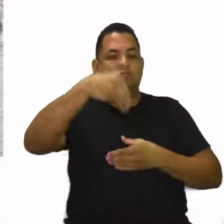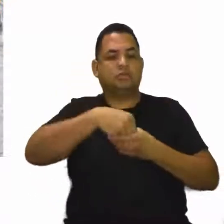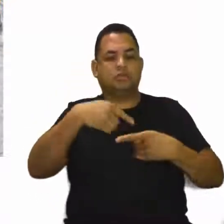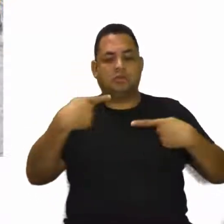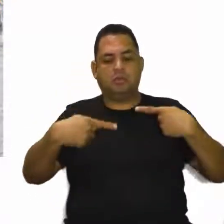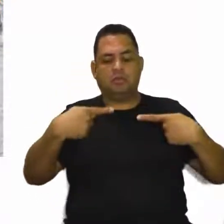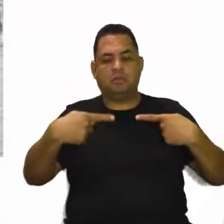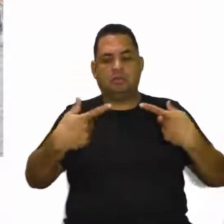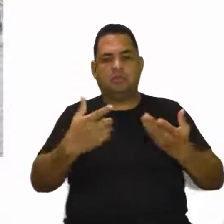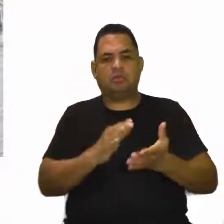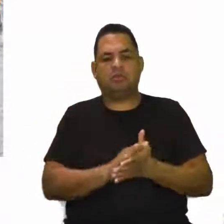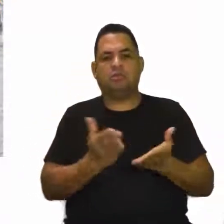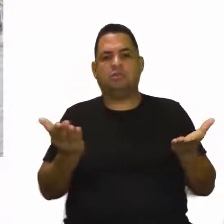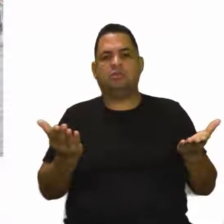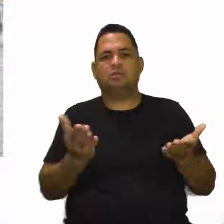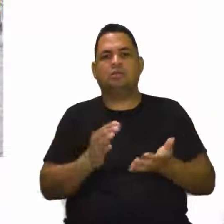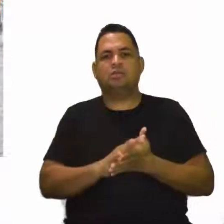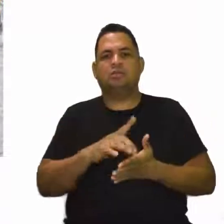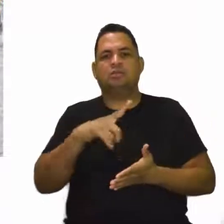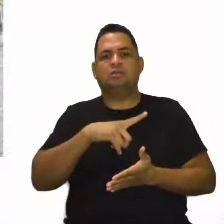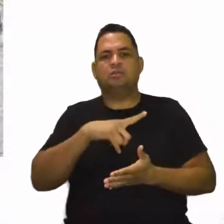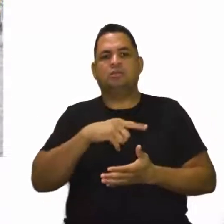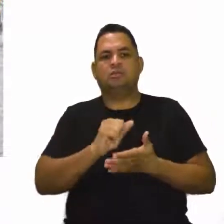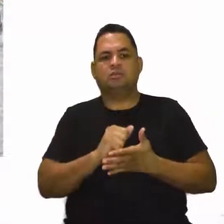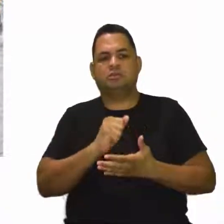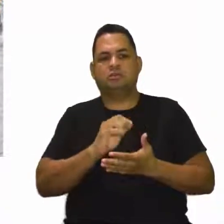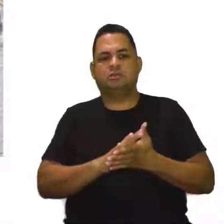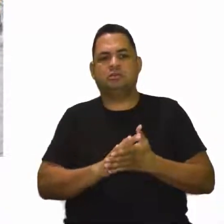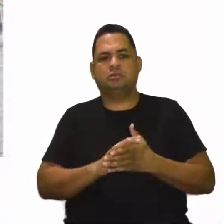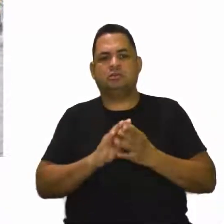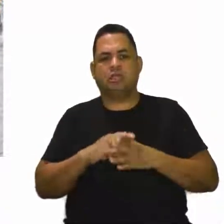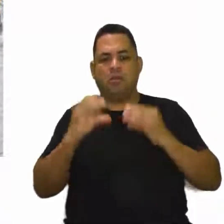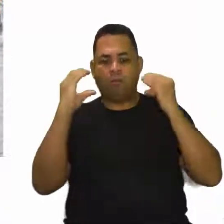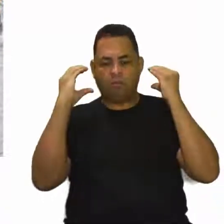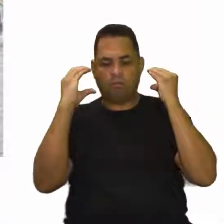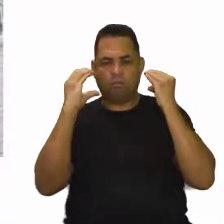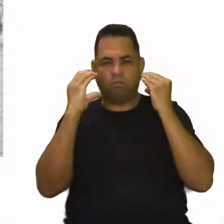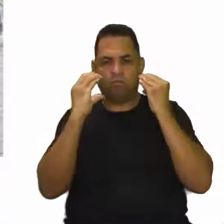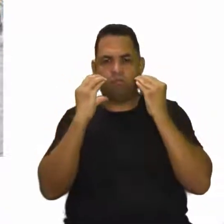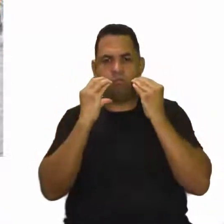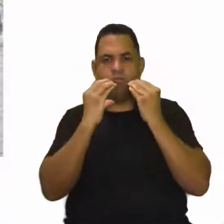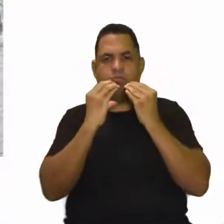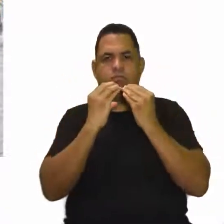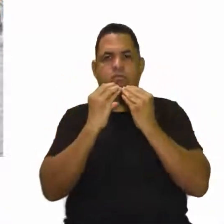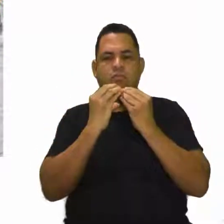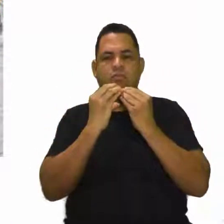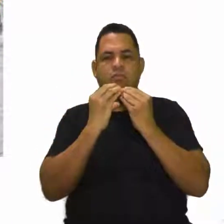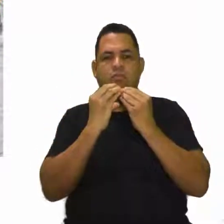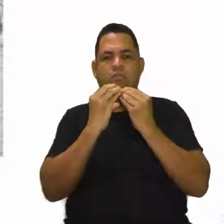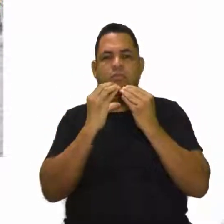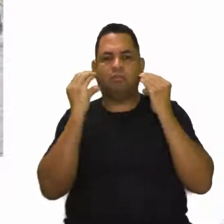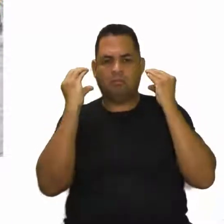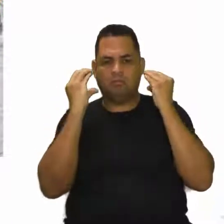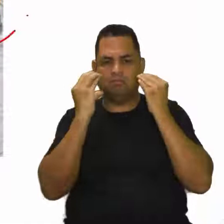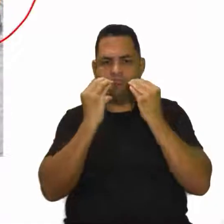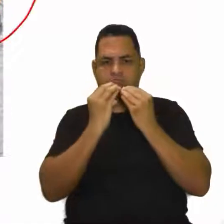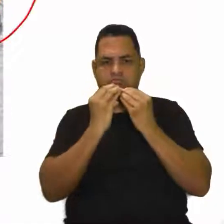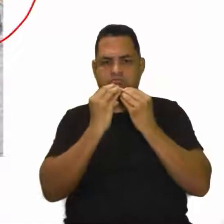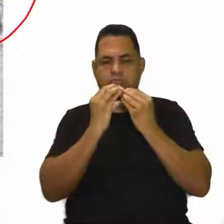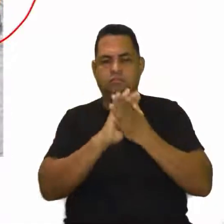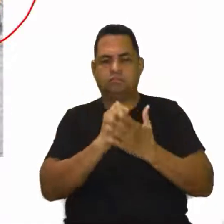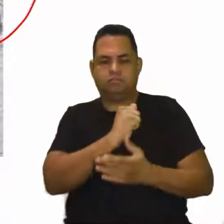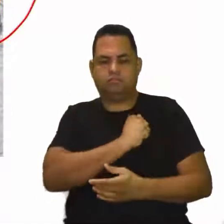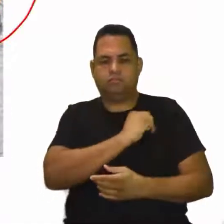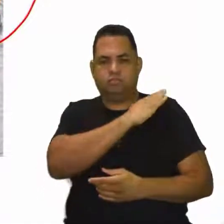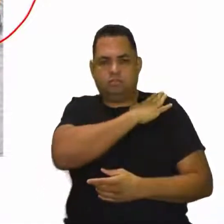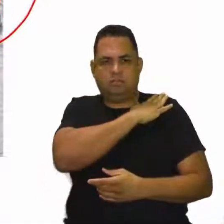aqui, você tem o Exército, o Marechal Deodoro da Fonseca, esse camarada aqui. Vejo que os outros militares estão